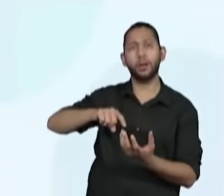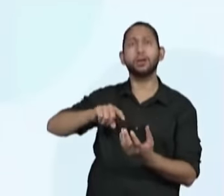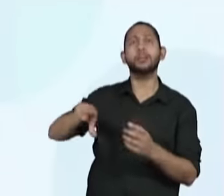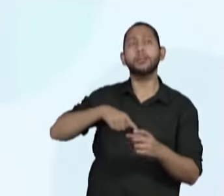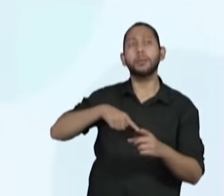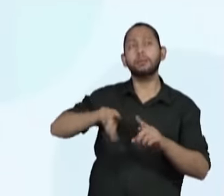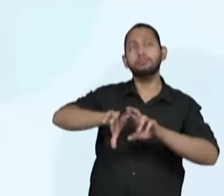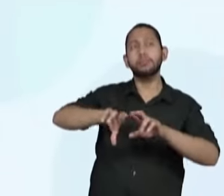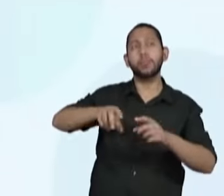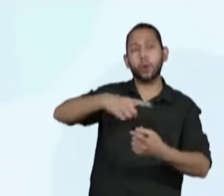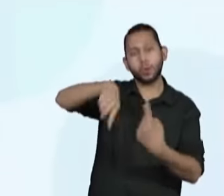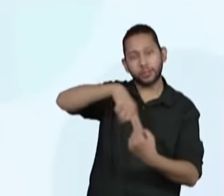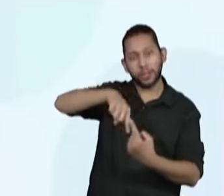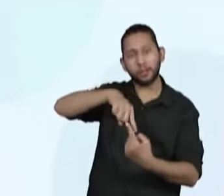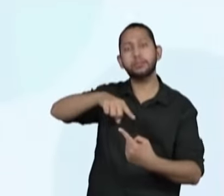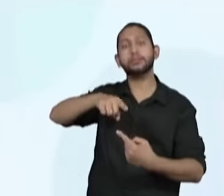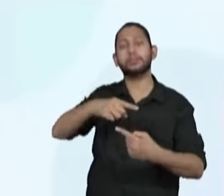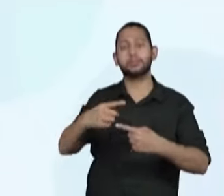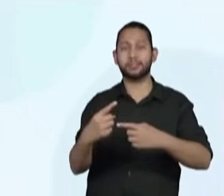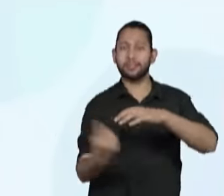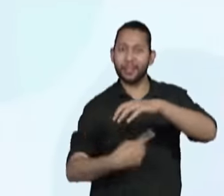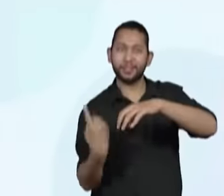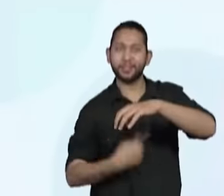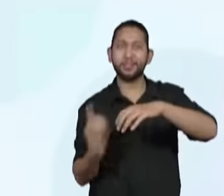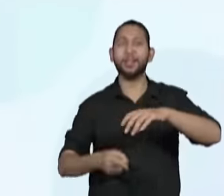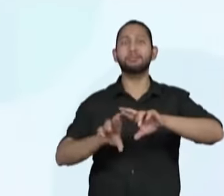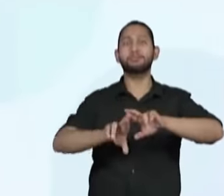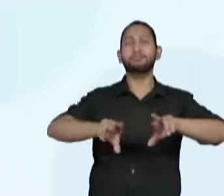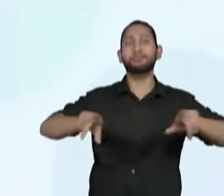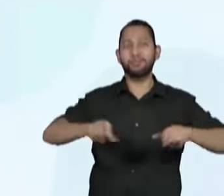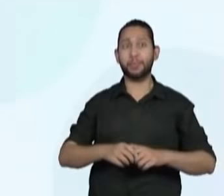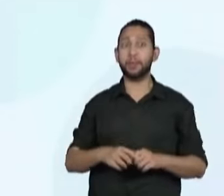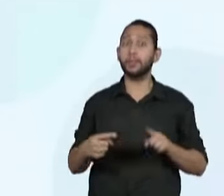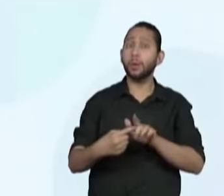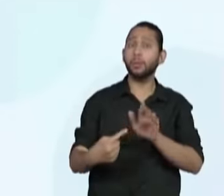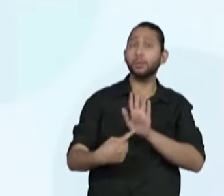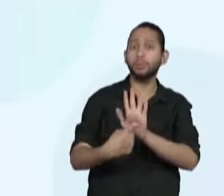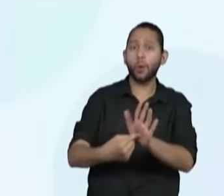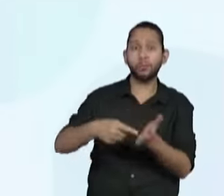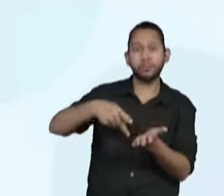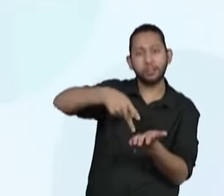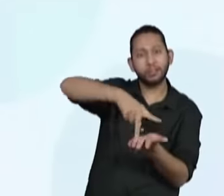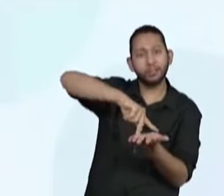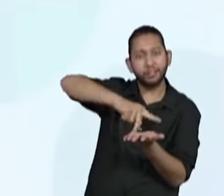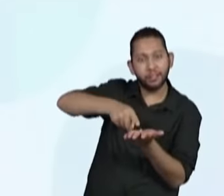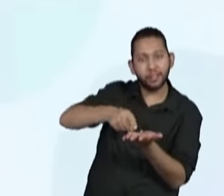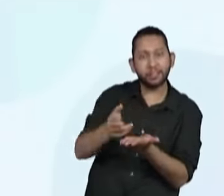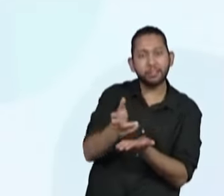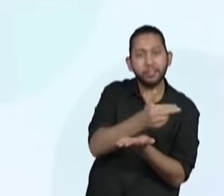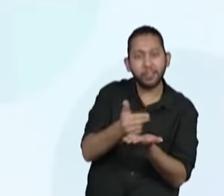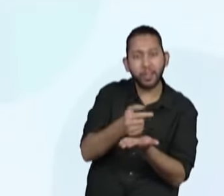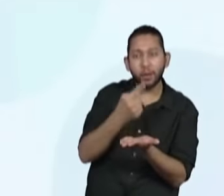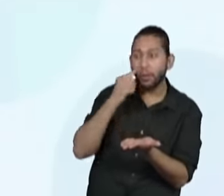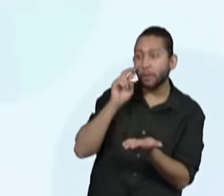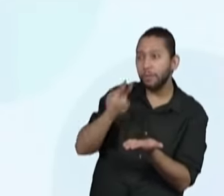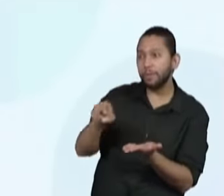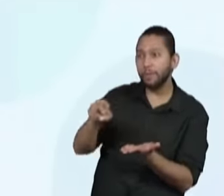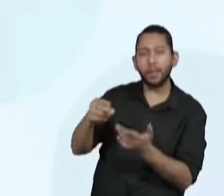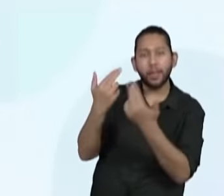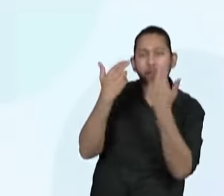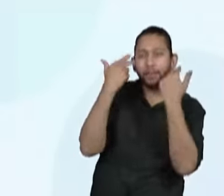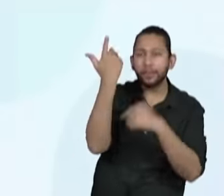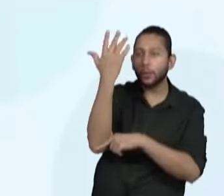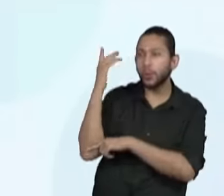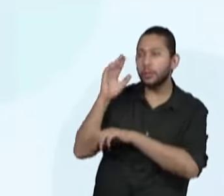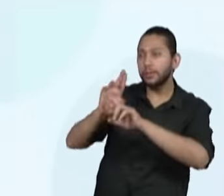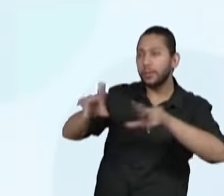composições destas, e transformações homotéticas, para construir figuras e analisar elementos da natureza e diferentes